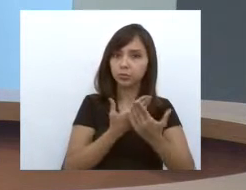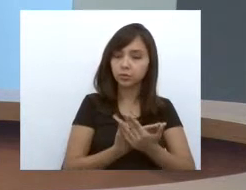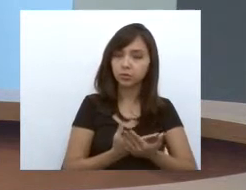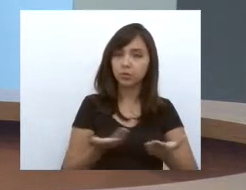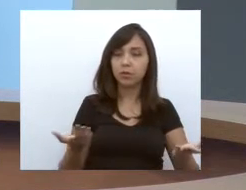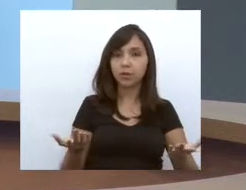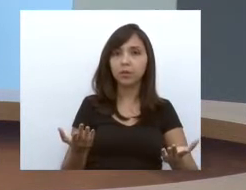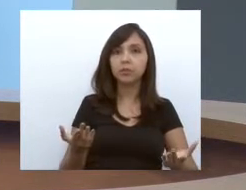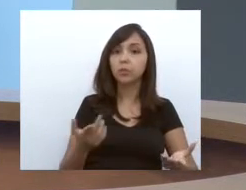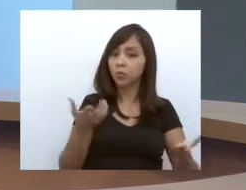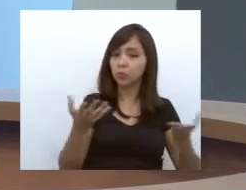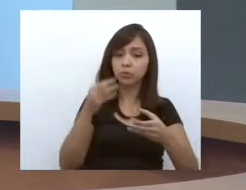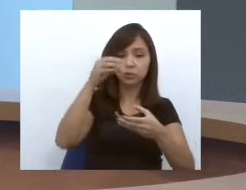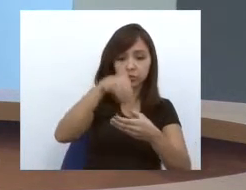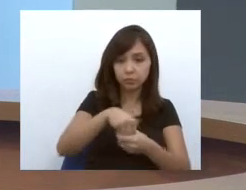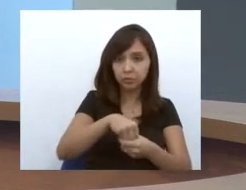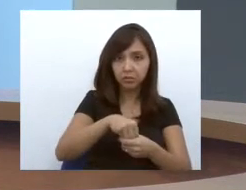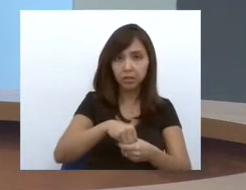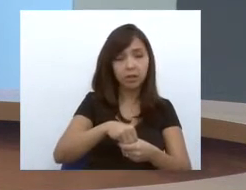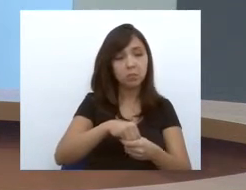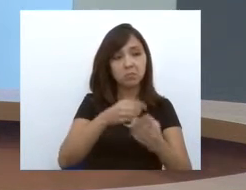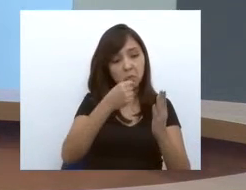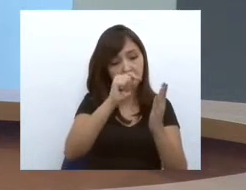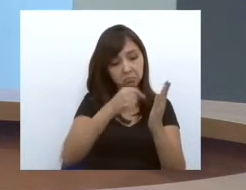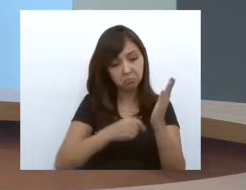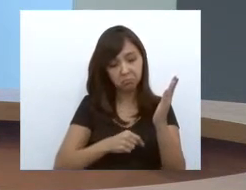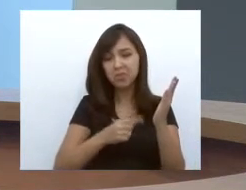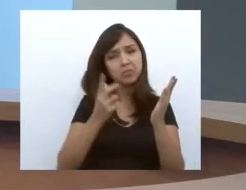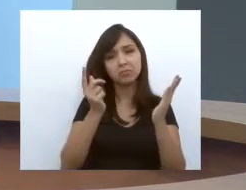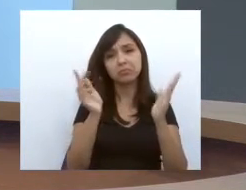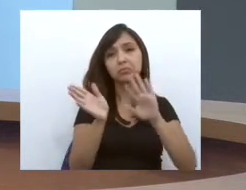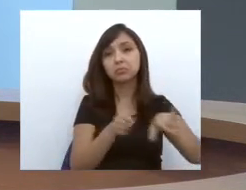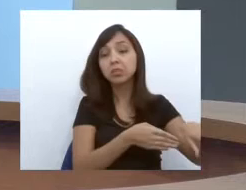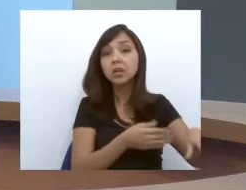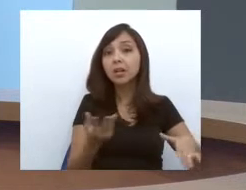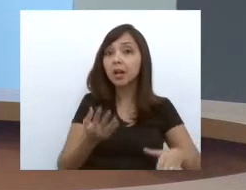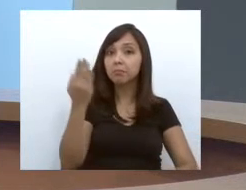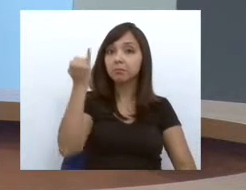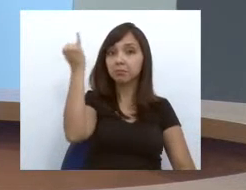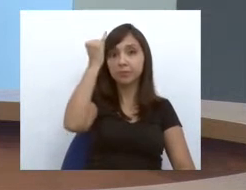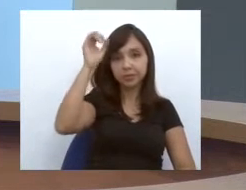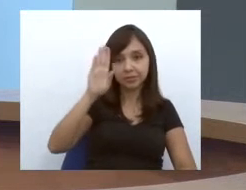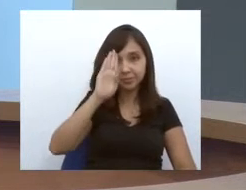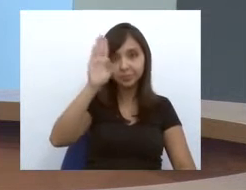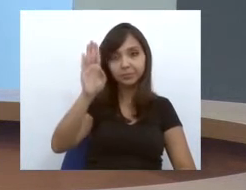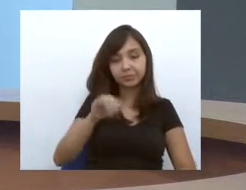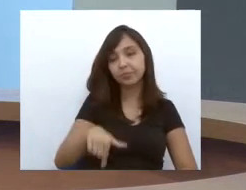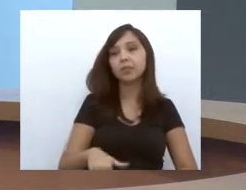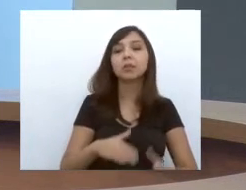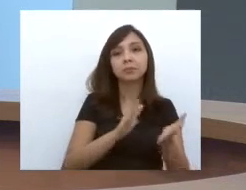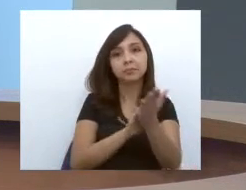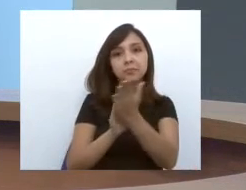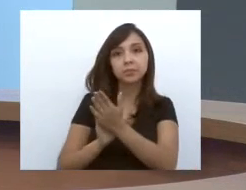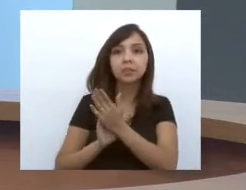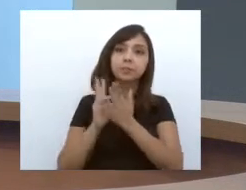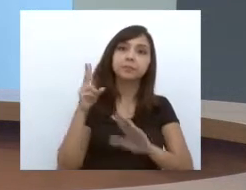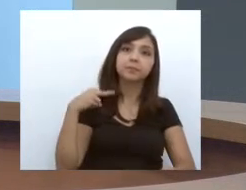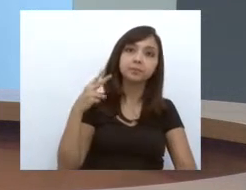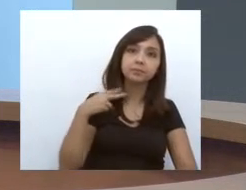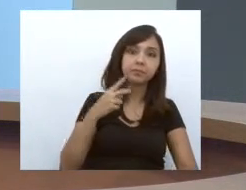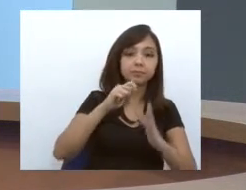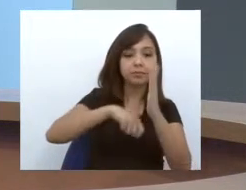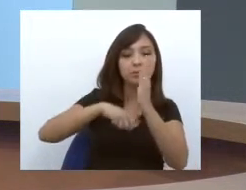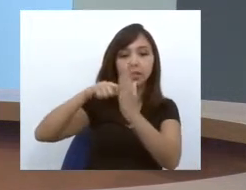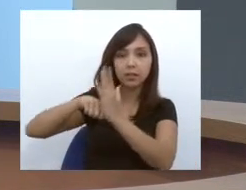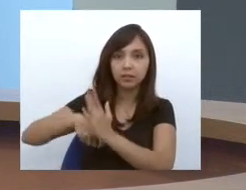nada que nós votássemos hoje aqui seria mais importante do que esse tema, senhor presidente. Então, eu parabenizo aos vereadores que